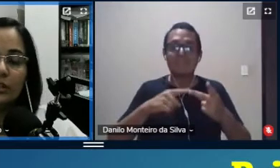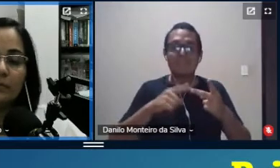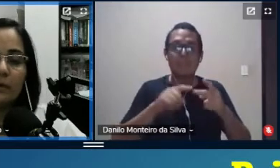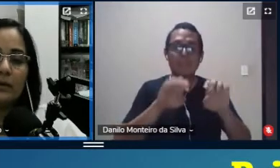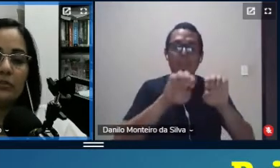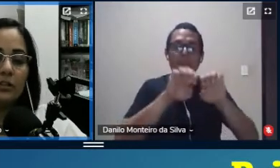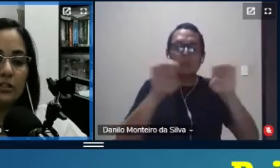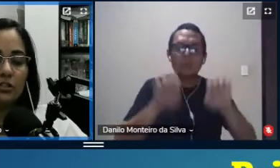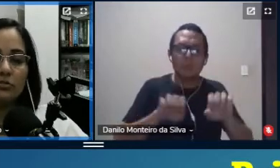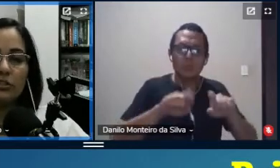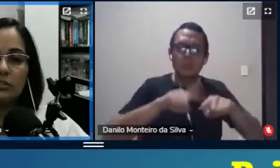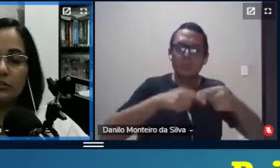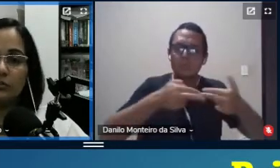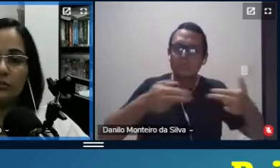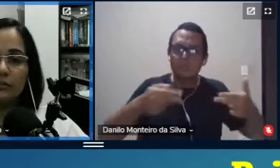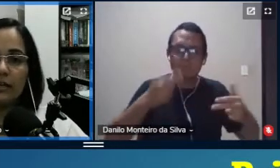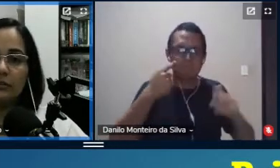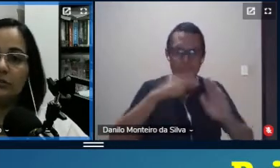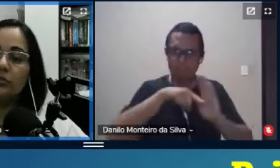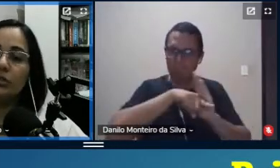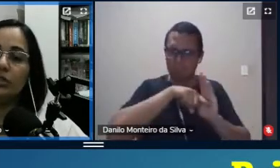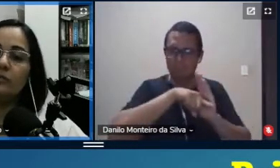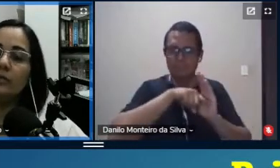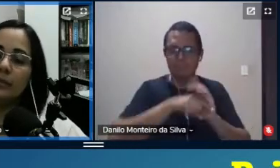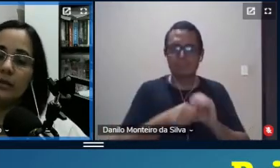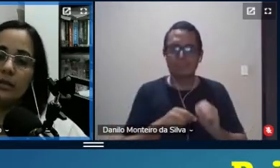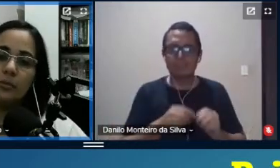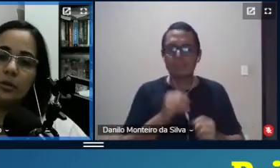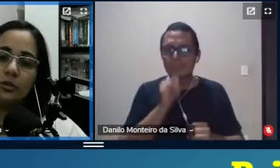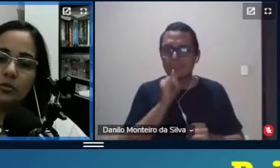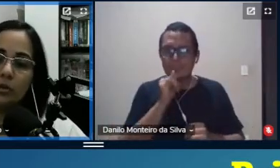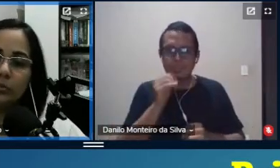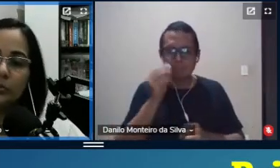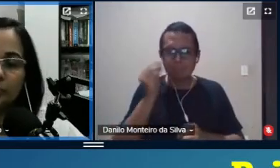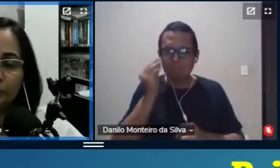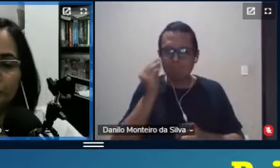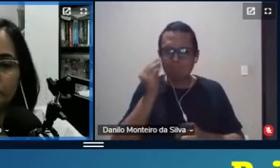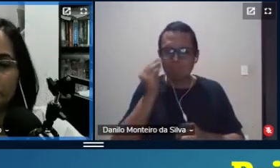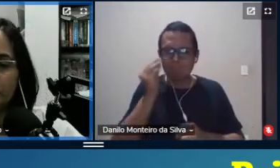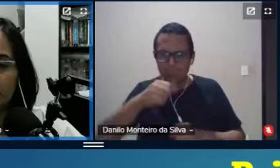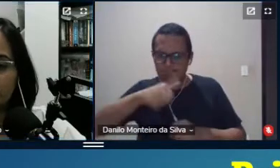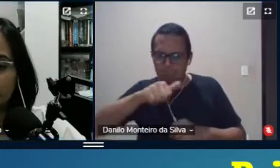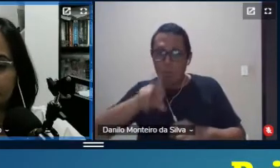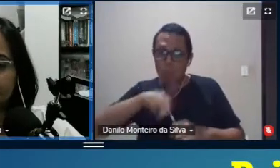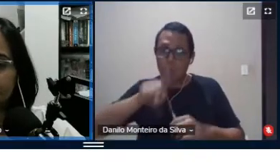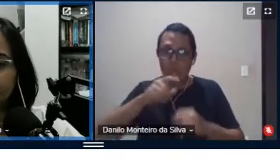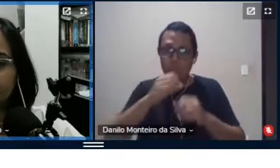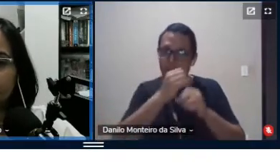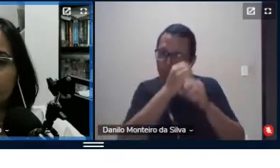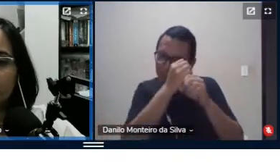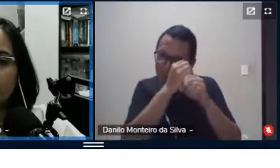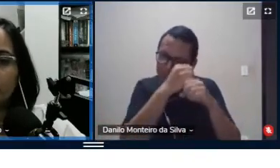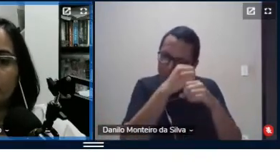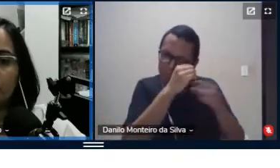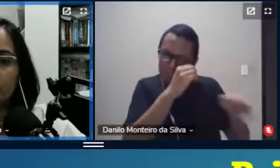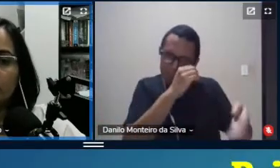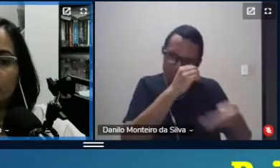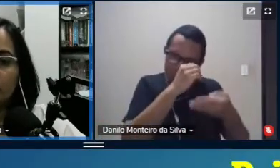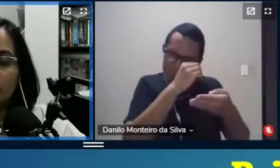Um dos equipamentos que a gente utiliza no ensaio não destrutivo também é o microscópio, certo?